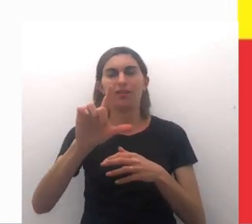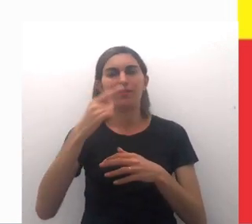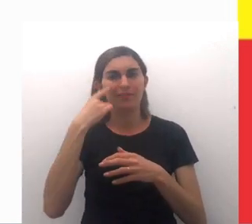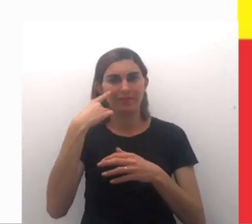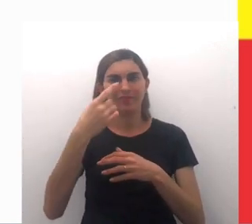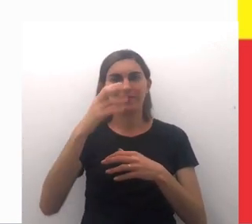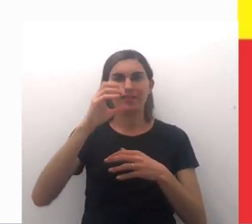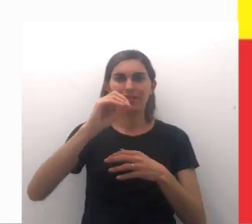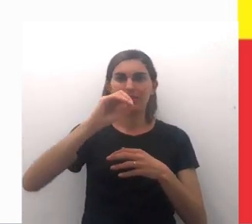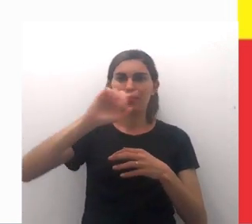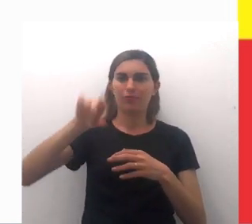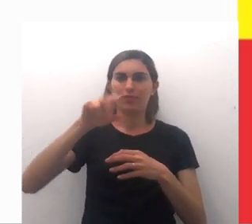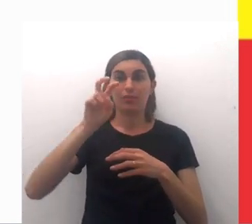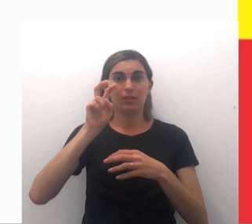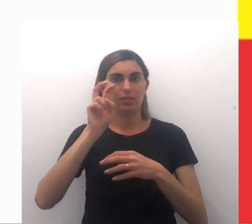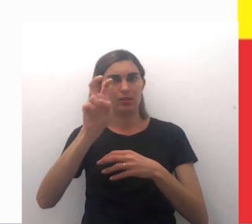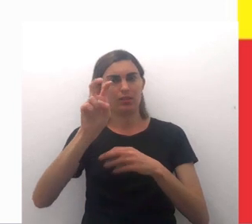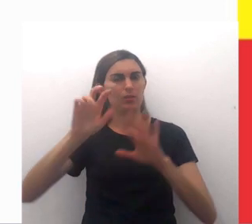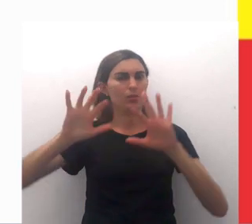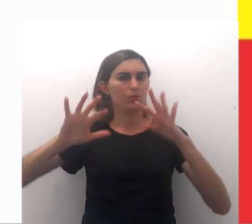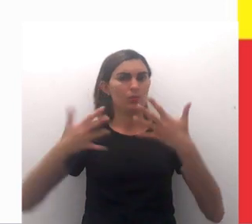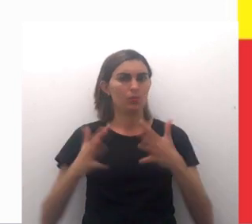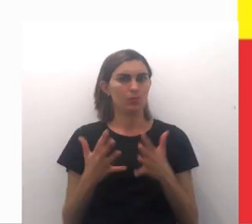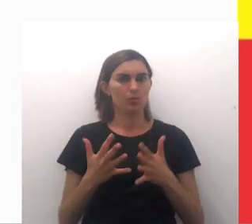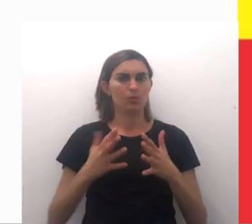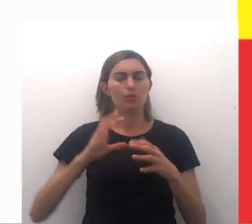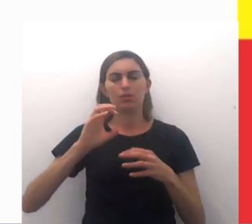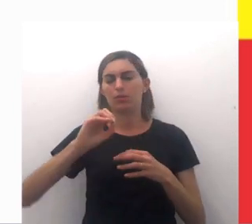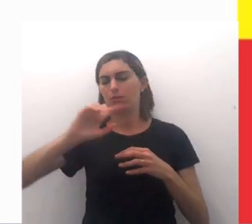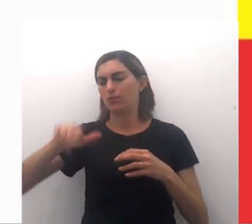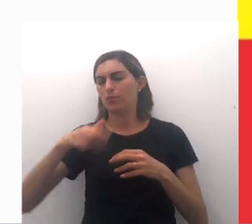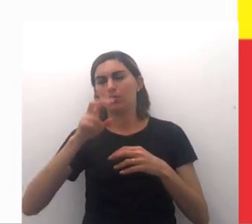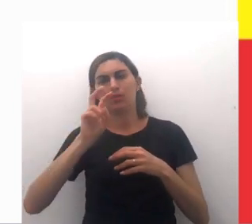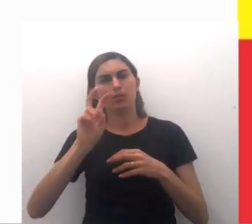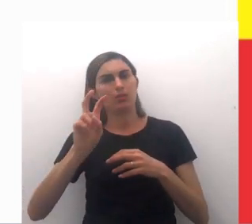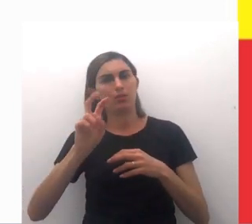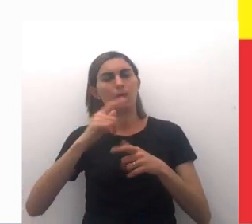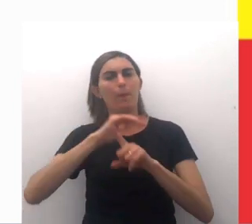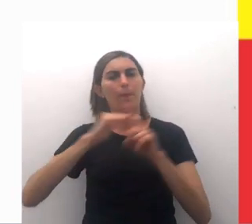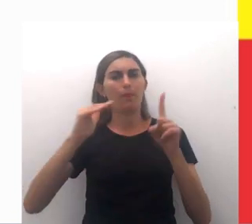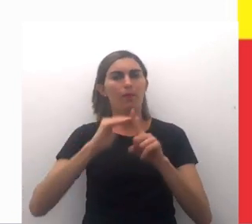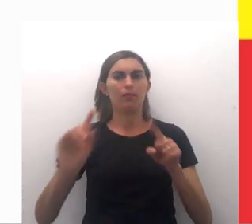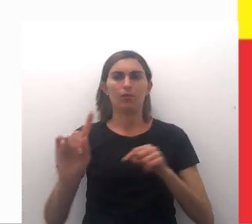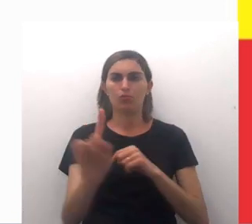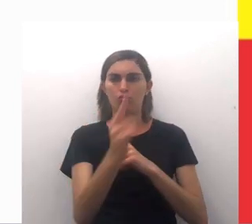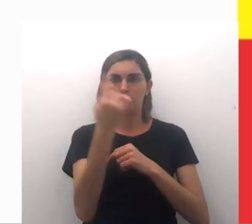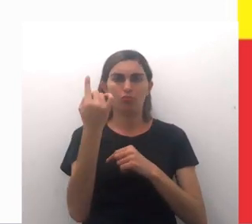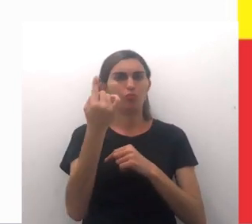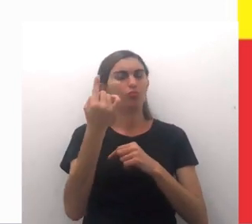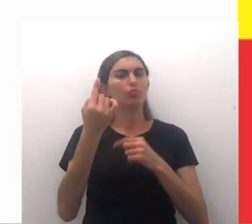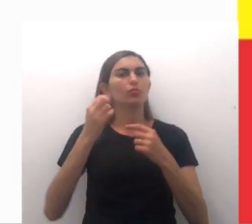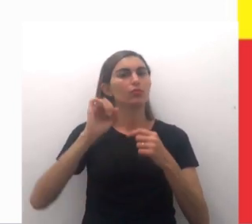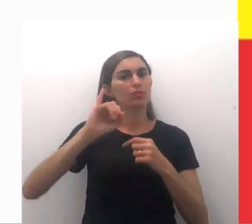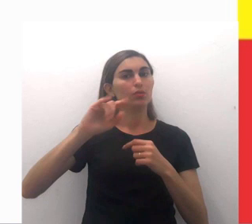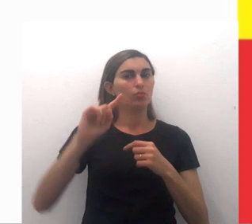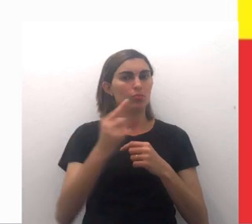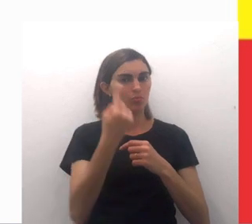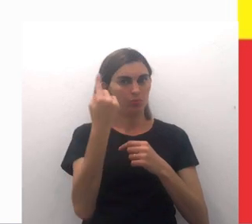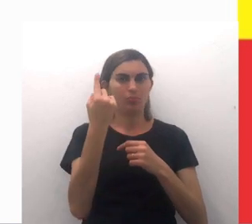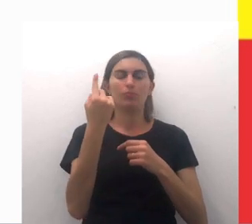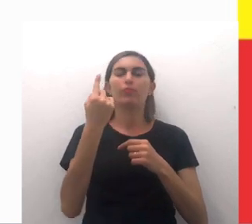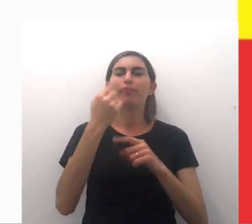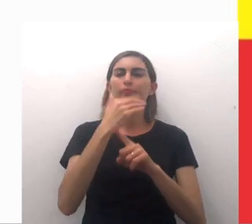deu 0,5 aproximadamente. Então, 0,5 é a metade de 1. E logo, se